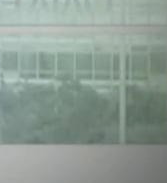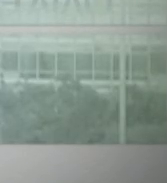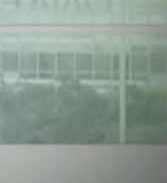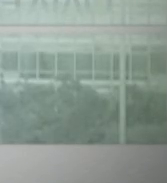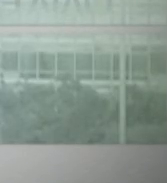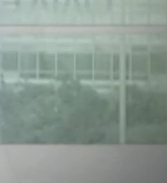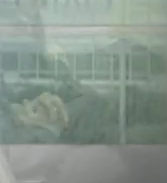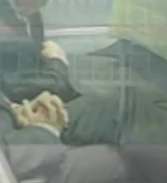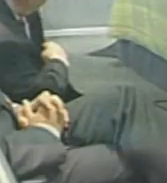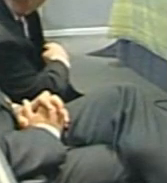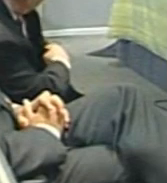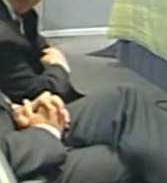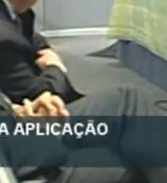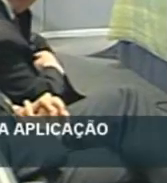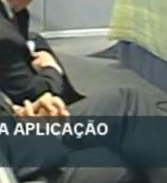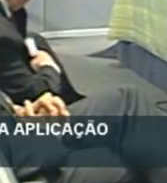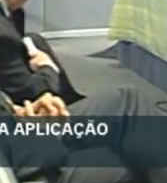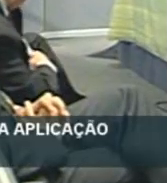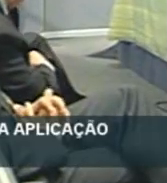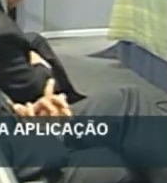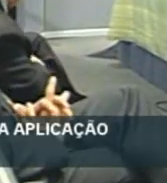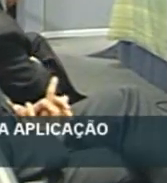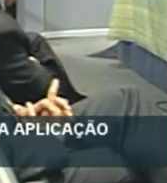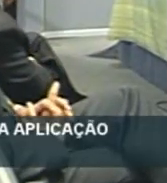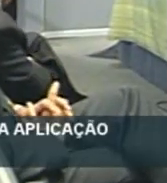2012-2013. Acompanhe.